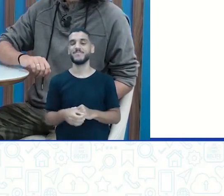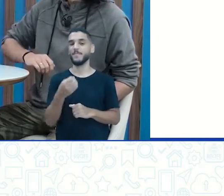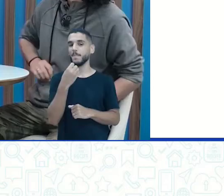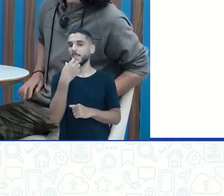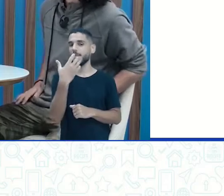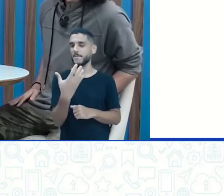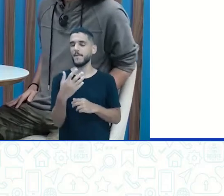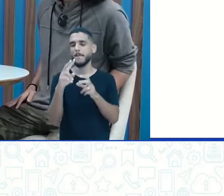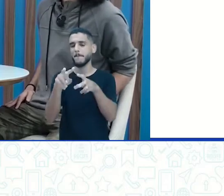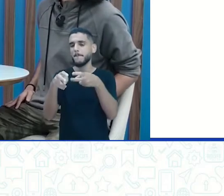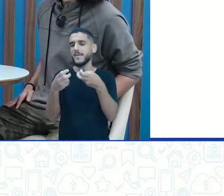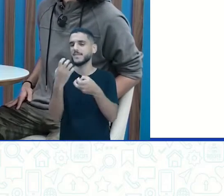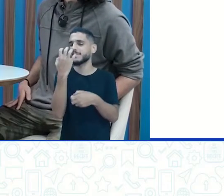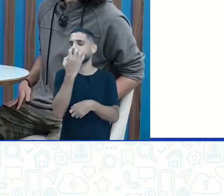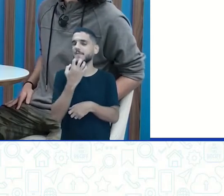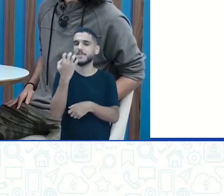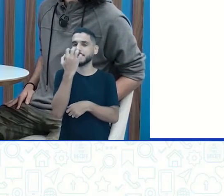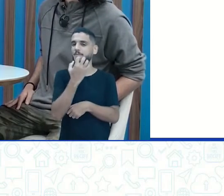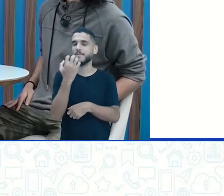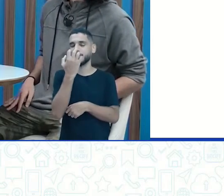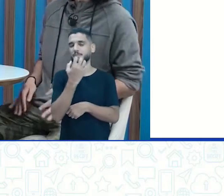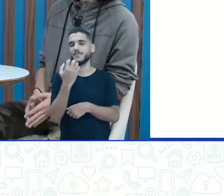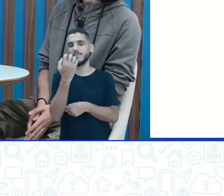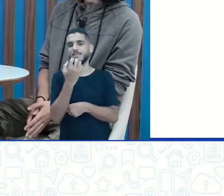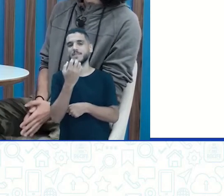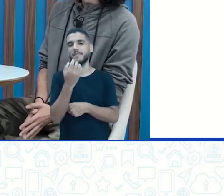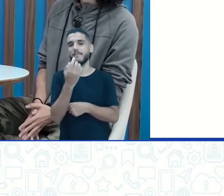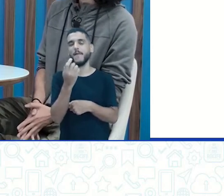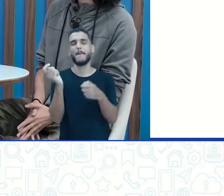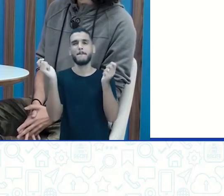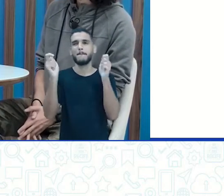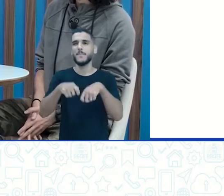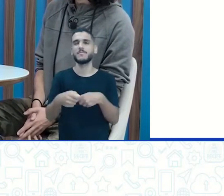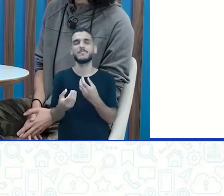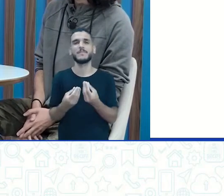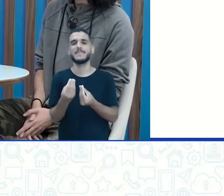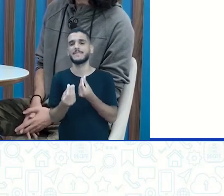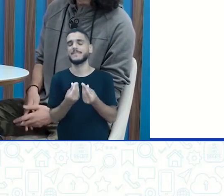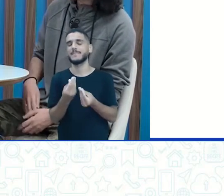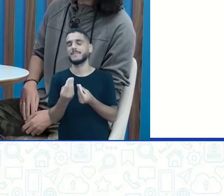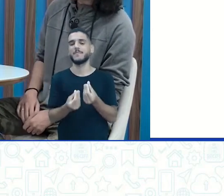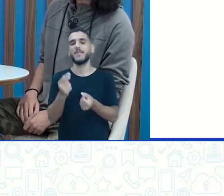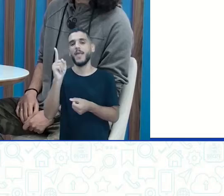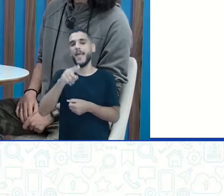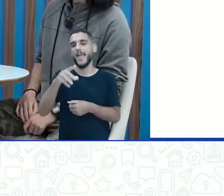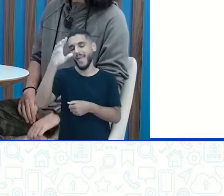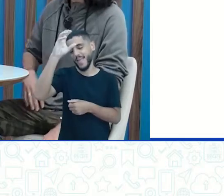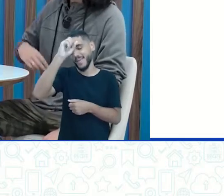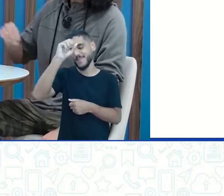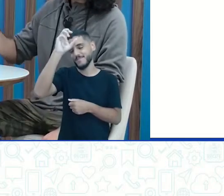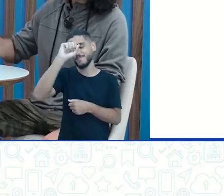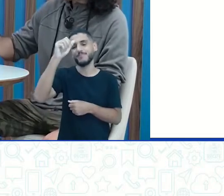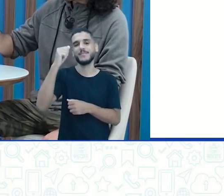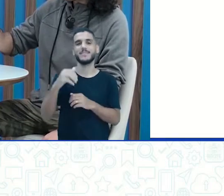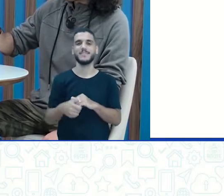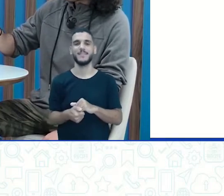gente ver que a música, ela pode ela é um aprendizado